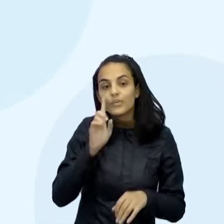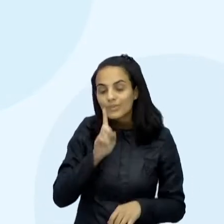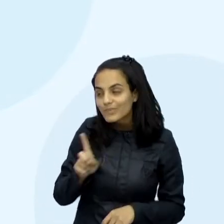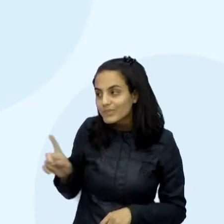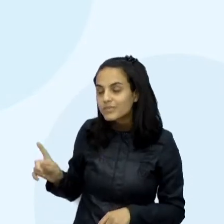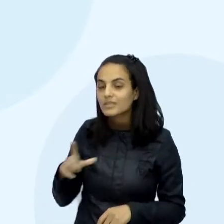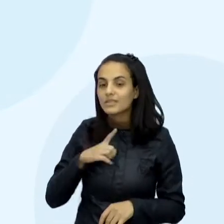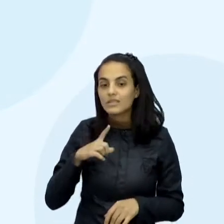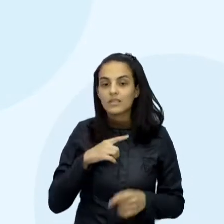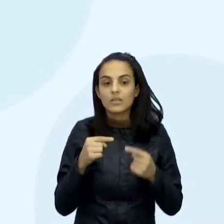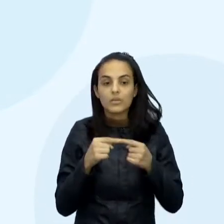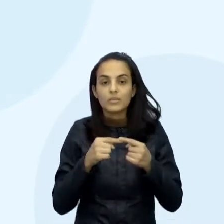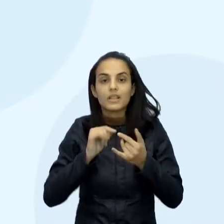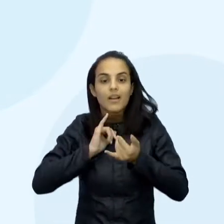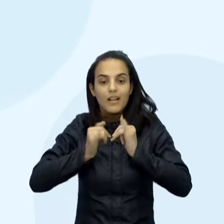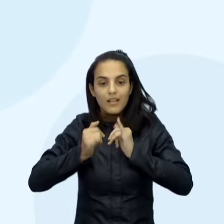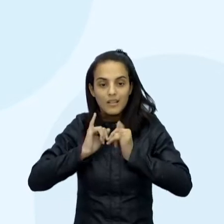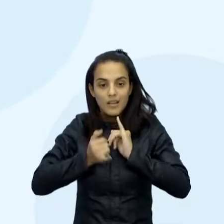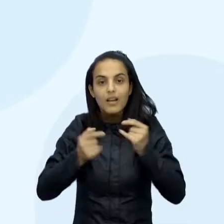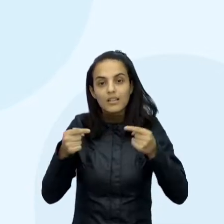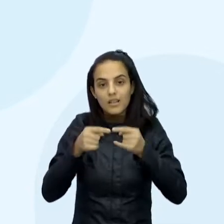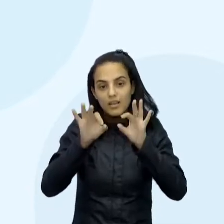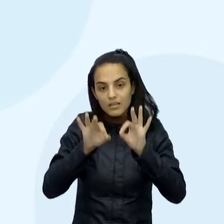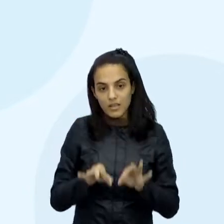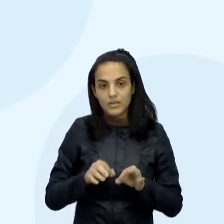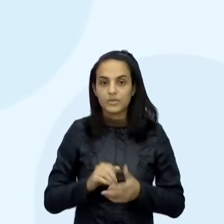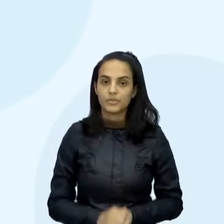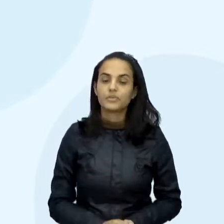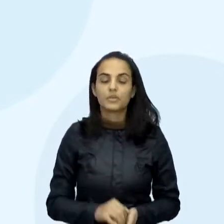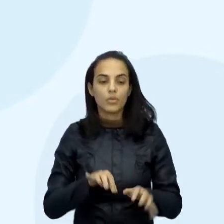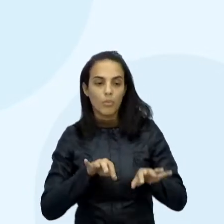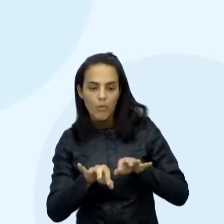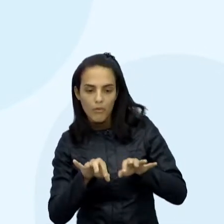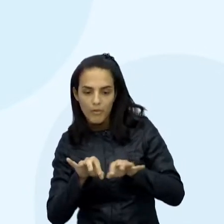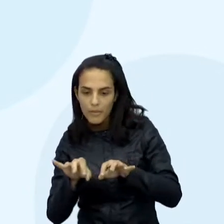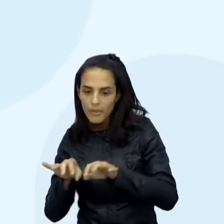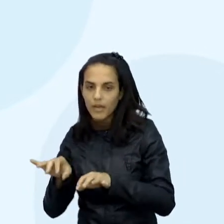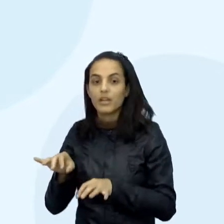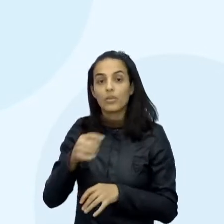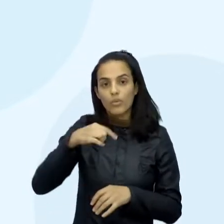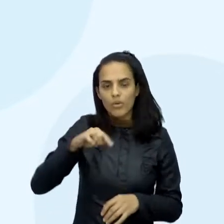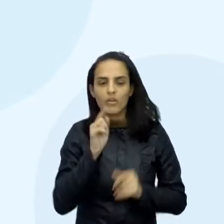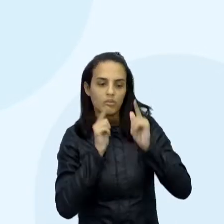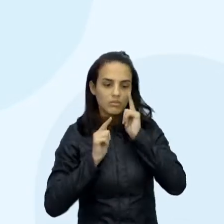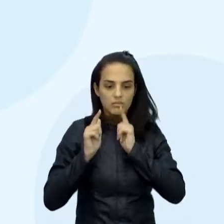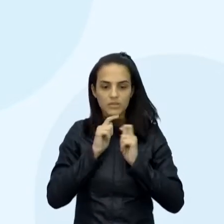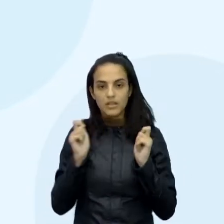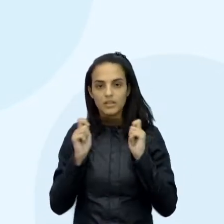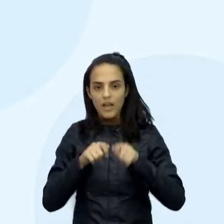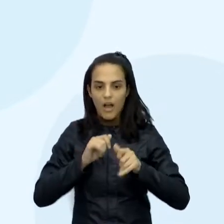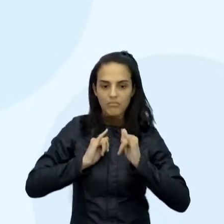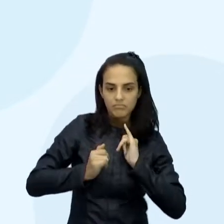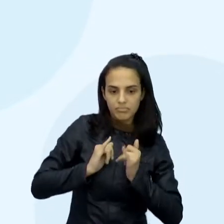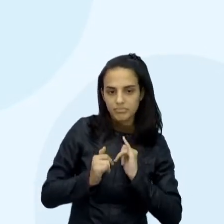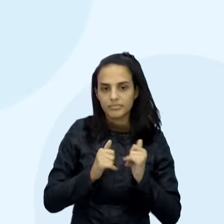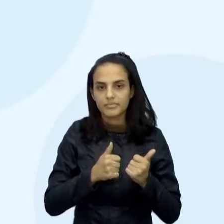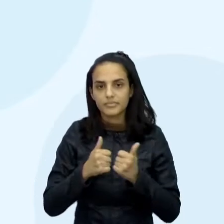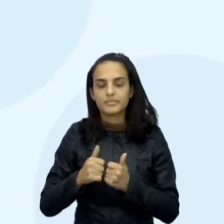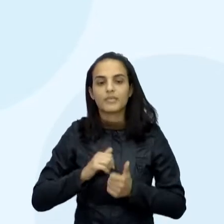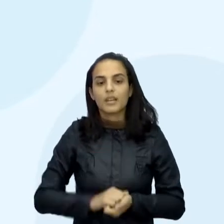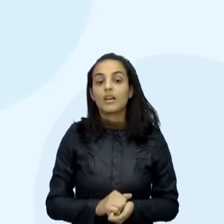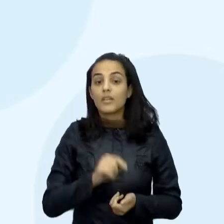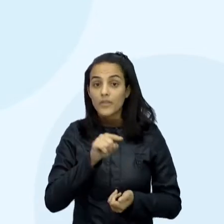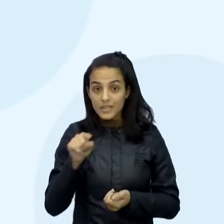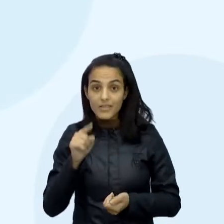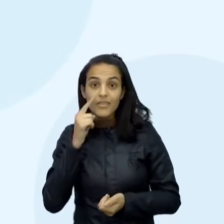tem uma relação com a eletricidade, né? Quando o campo magnético movimenta, a gente consegue gerar eletricidade. Vocês vão encontrar, então, nos